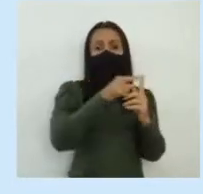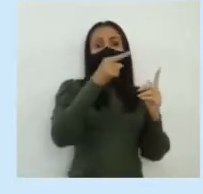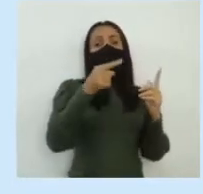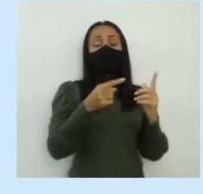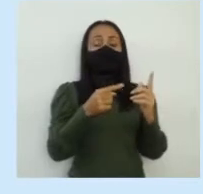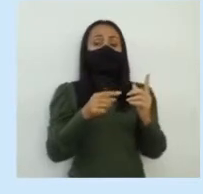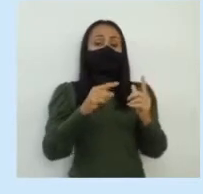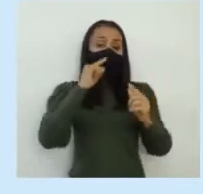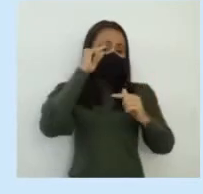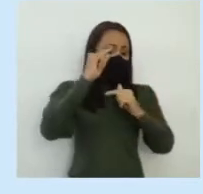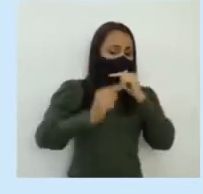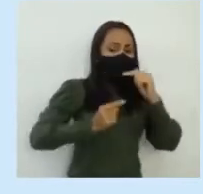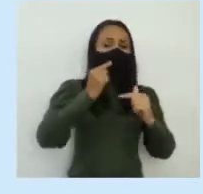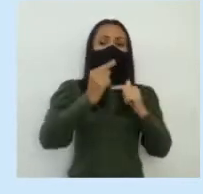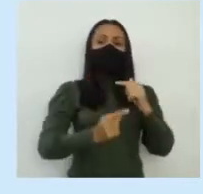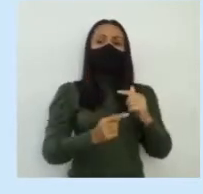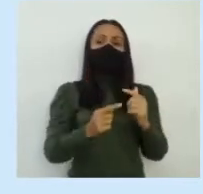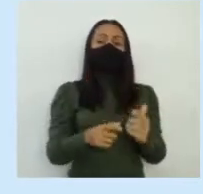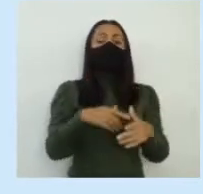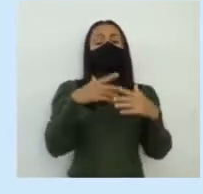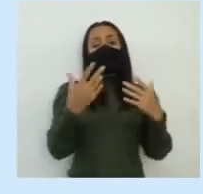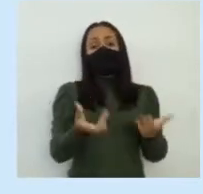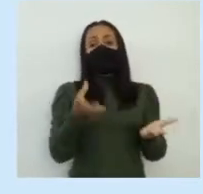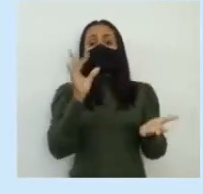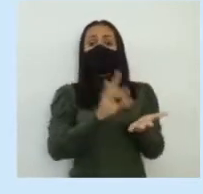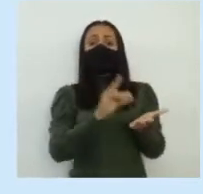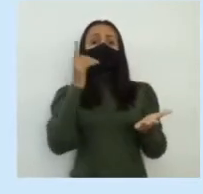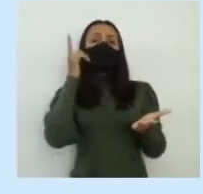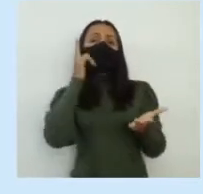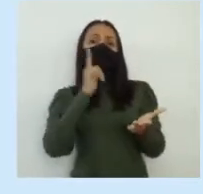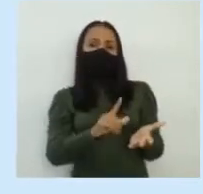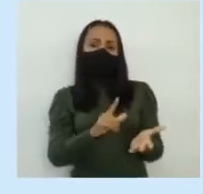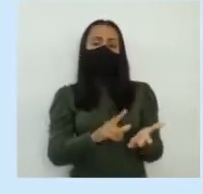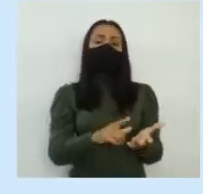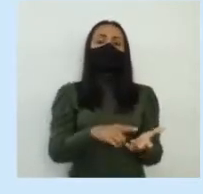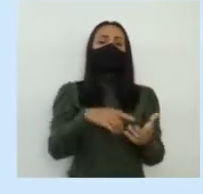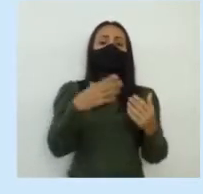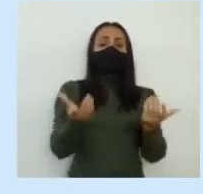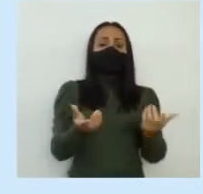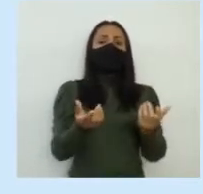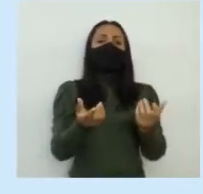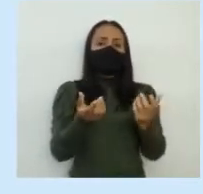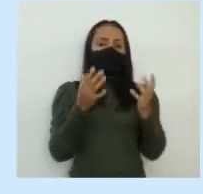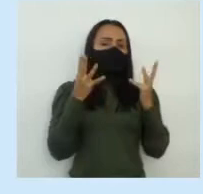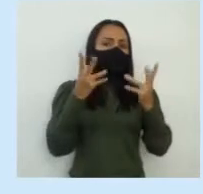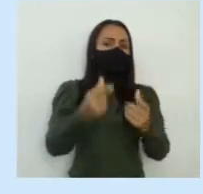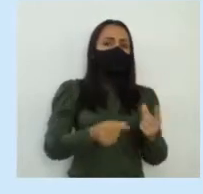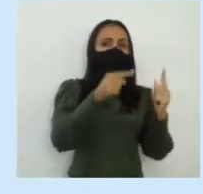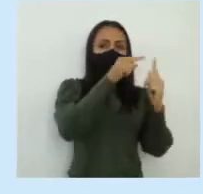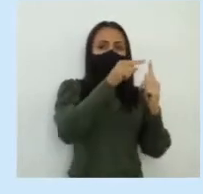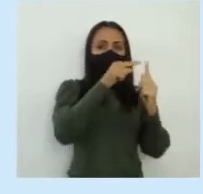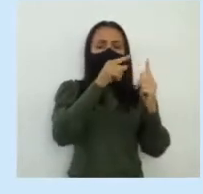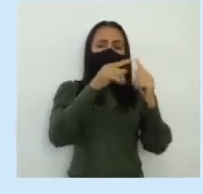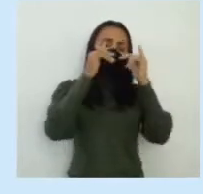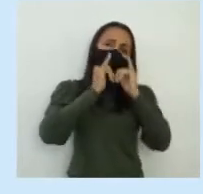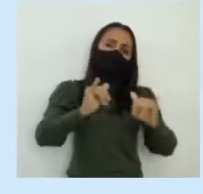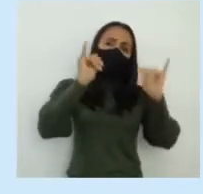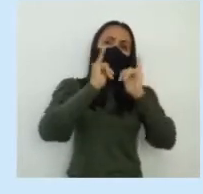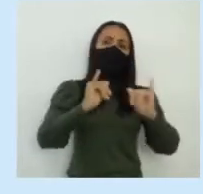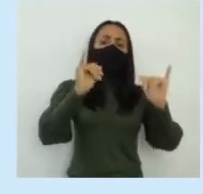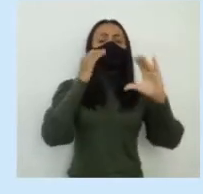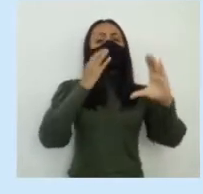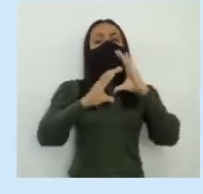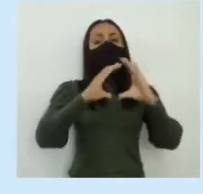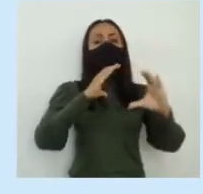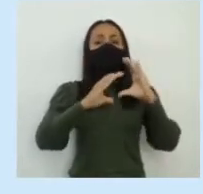gente depois, ao realmente conseguir levar todos os objetivos, levar toda aquela informação, toda aquela comunicação que a